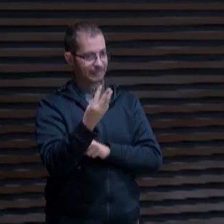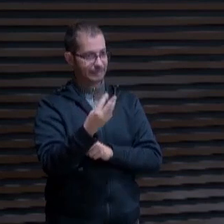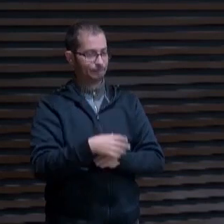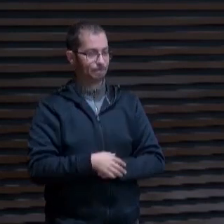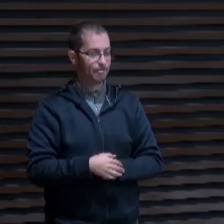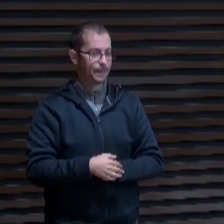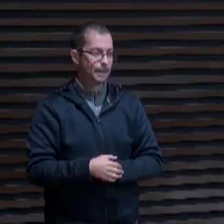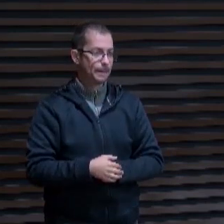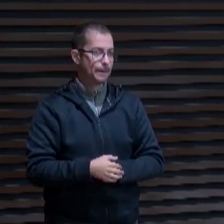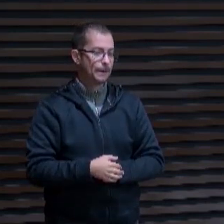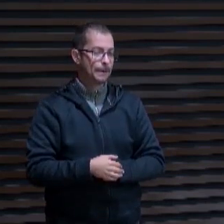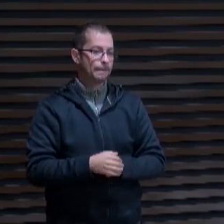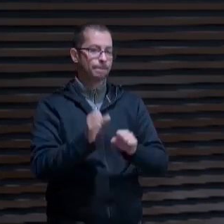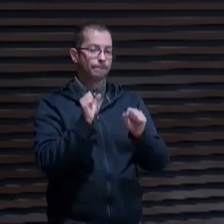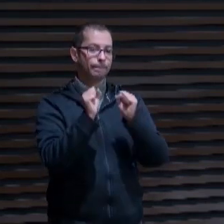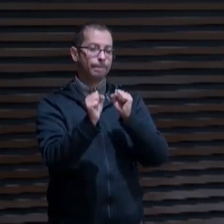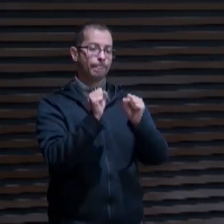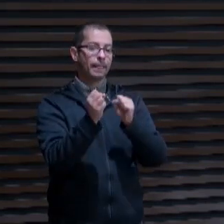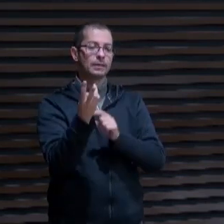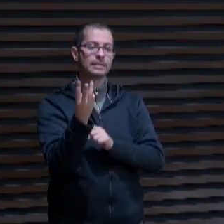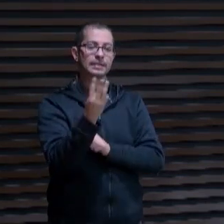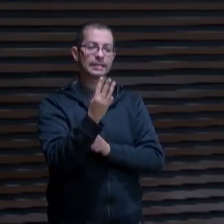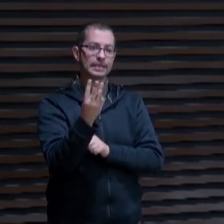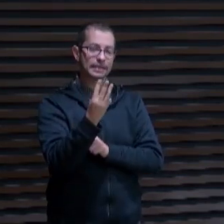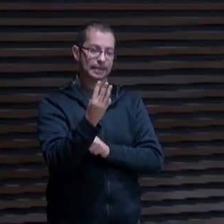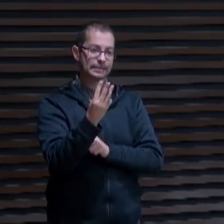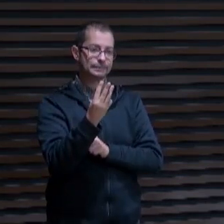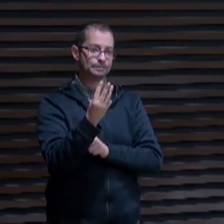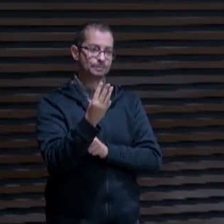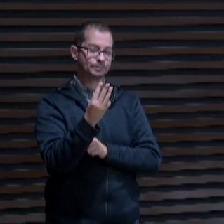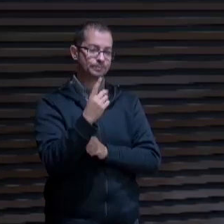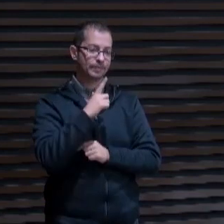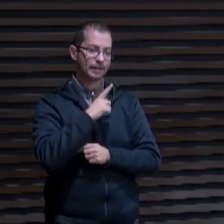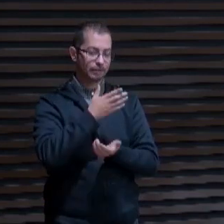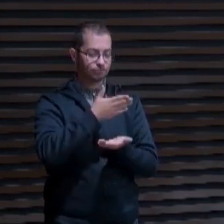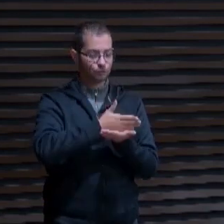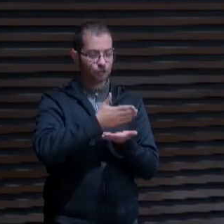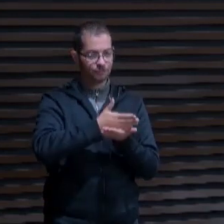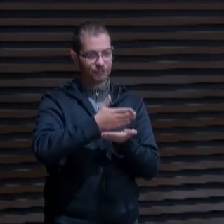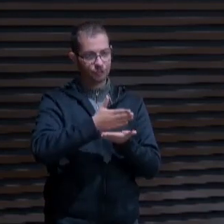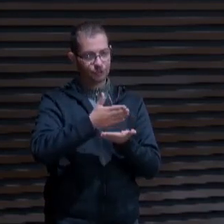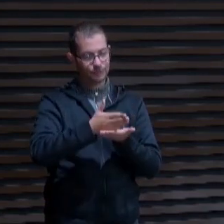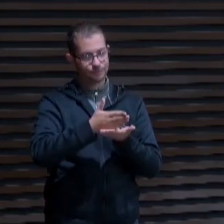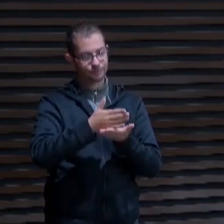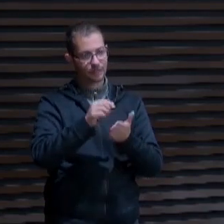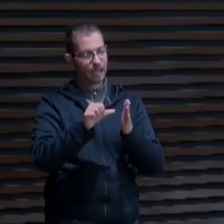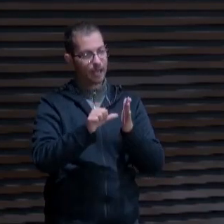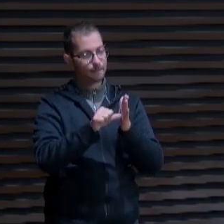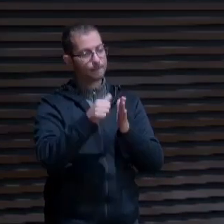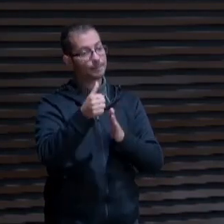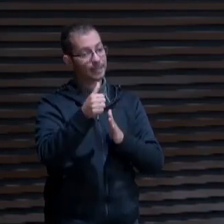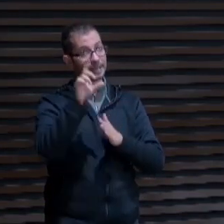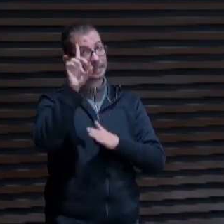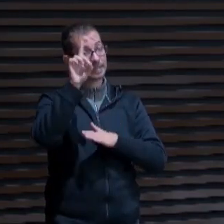exposição. O Salmo 33 está dividido em algumas partes, e a primeira que nós lemos é um